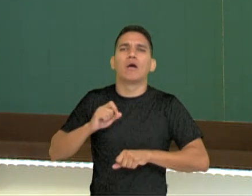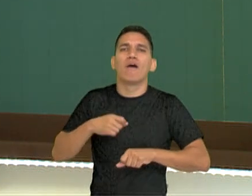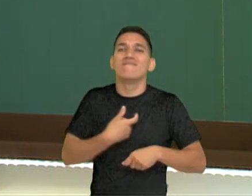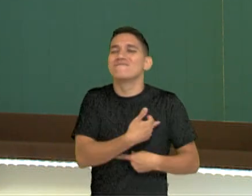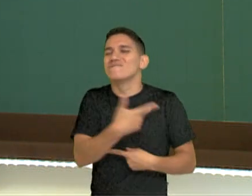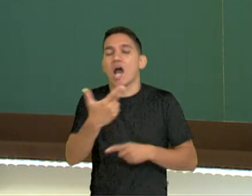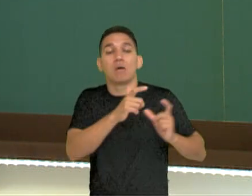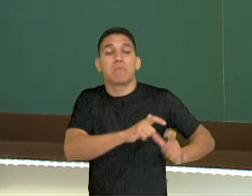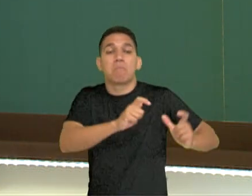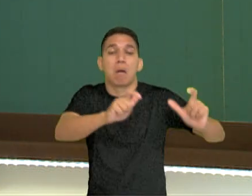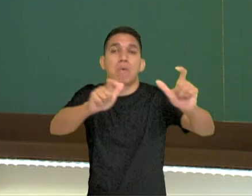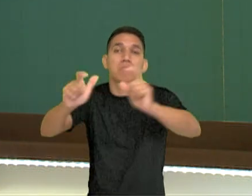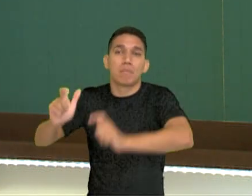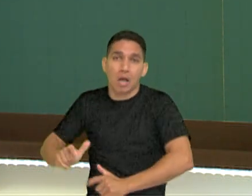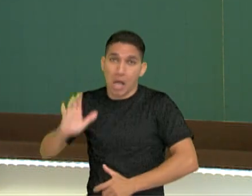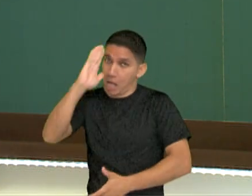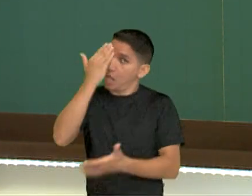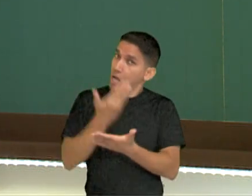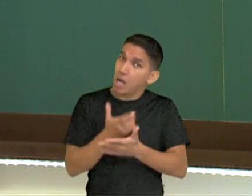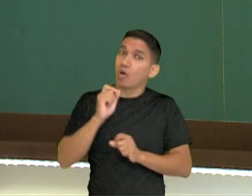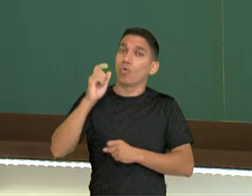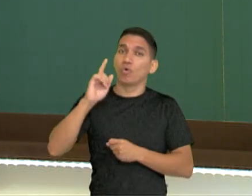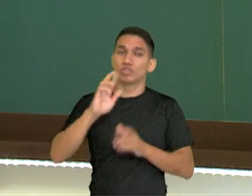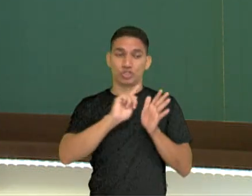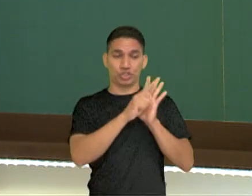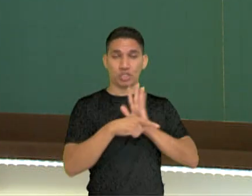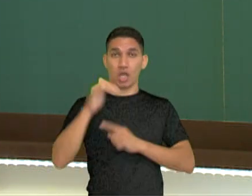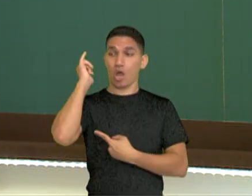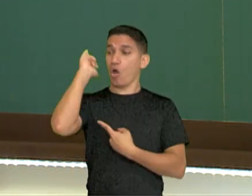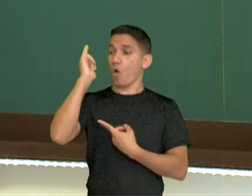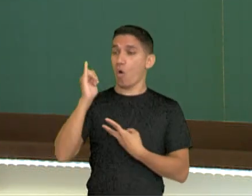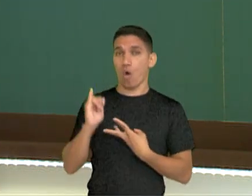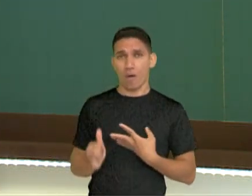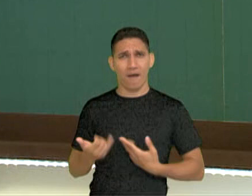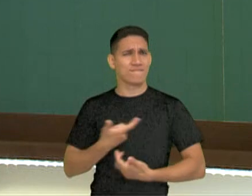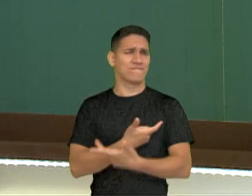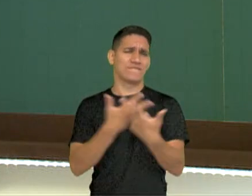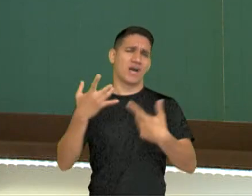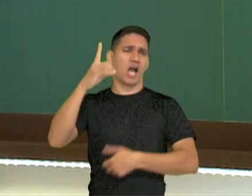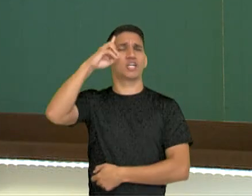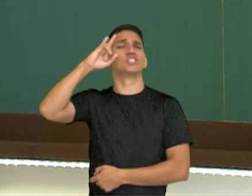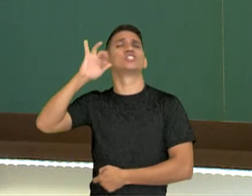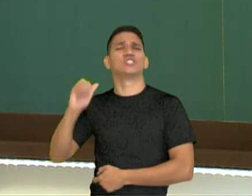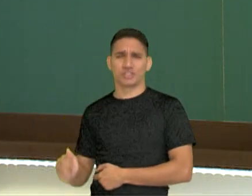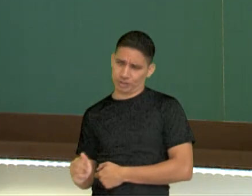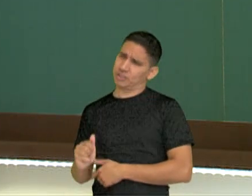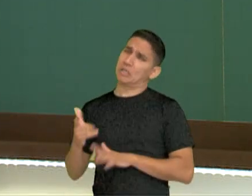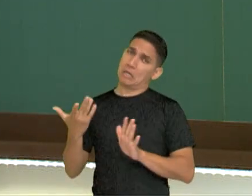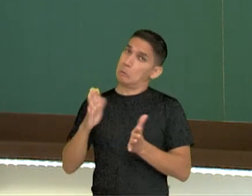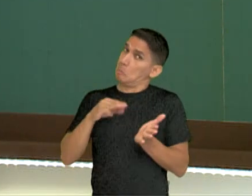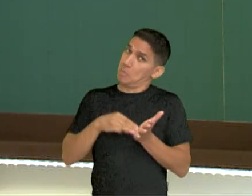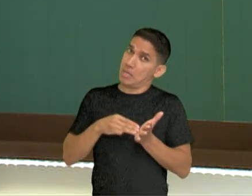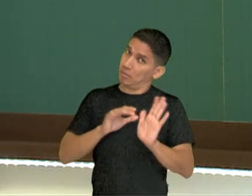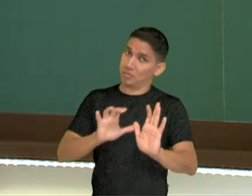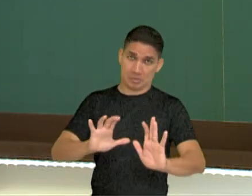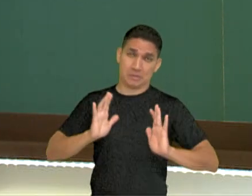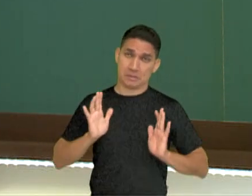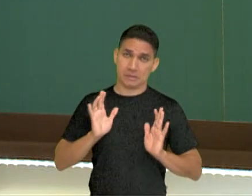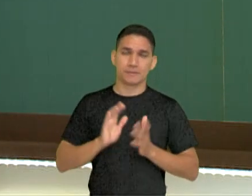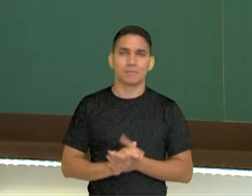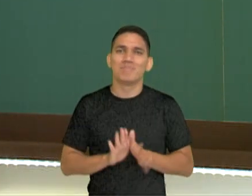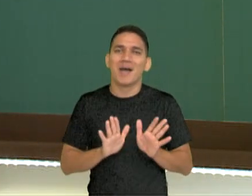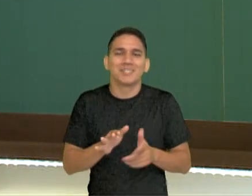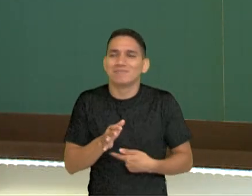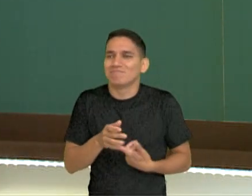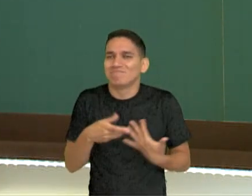locais, acredito ali, né, que no gênero romance foram vários dias pelo menos, né? Pelo menos vários dias, então